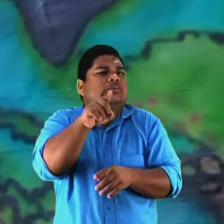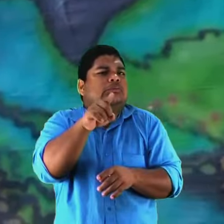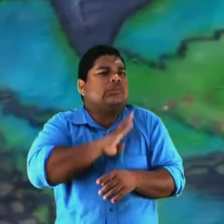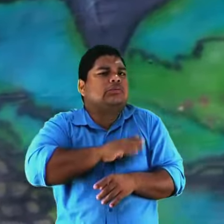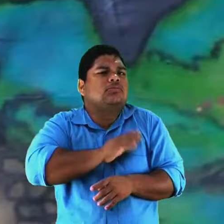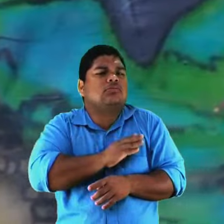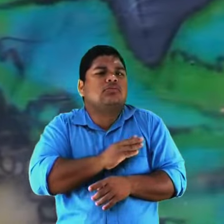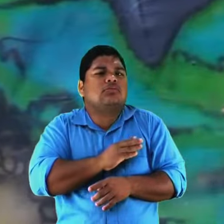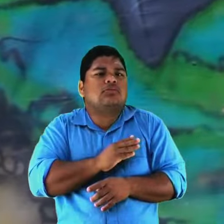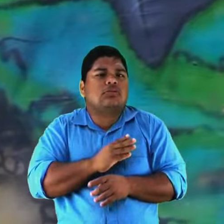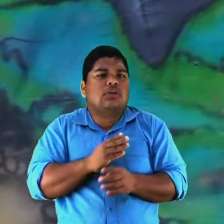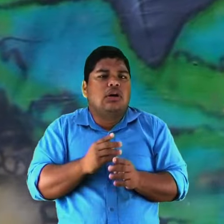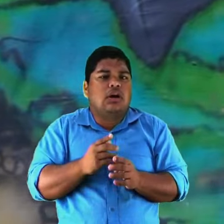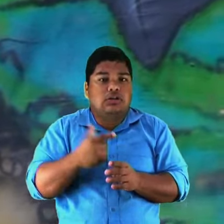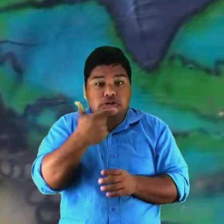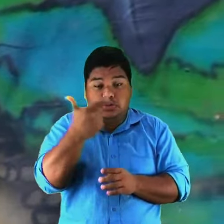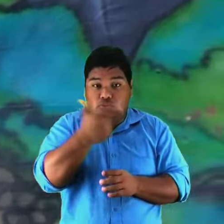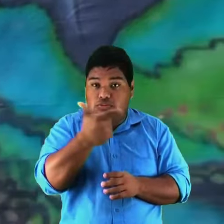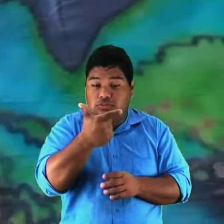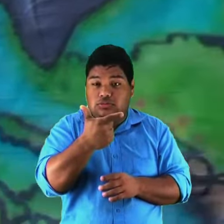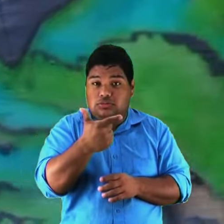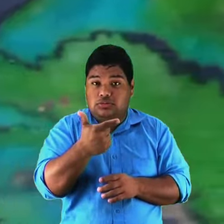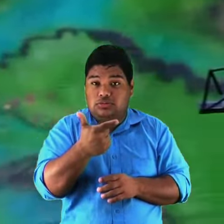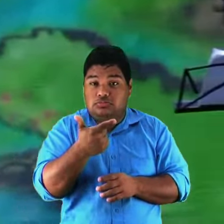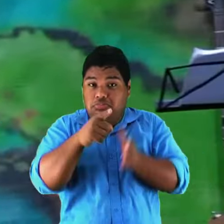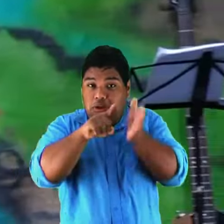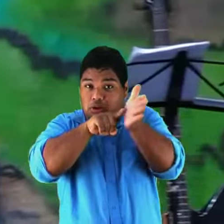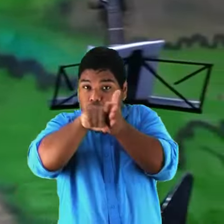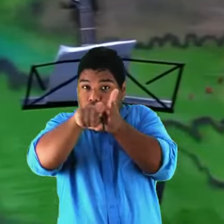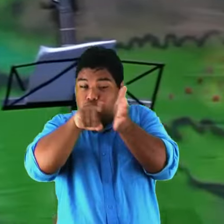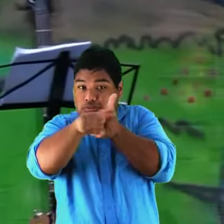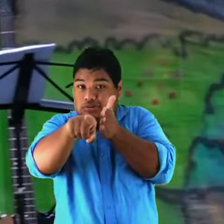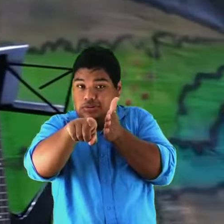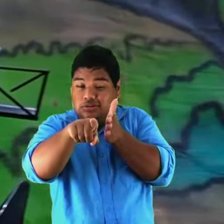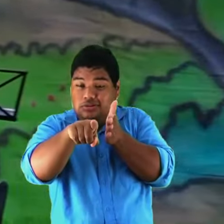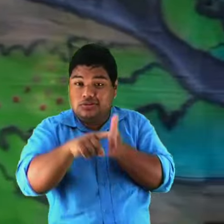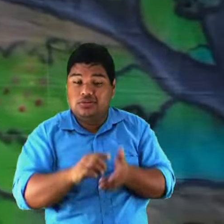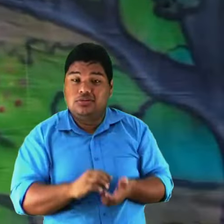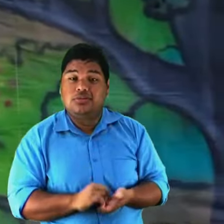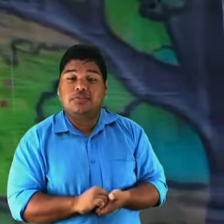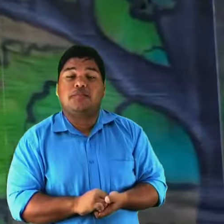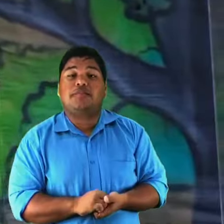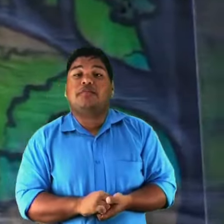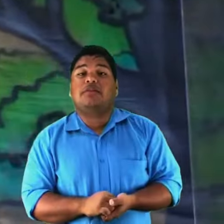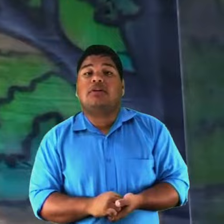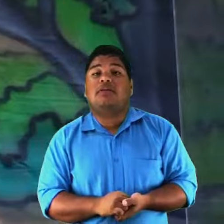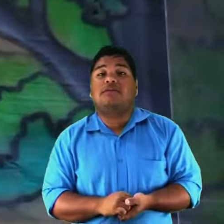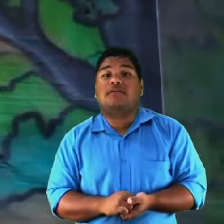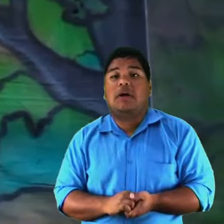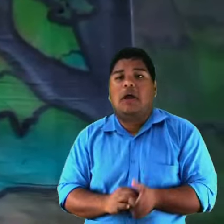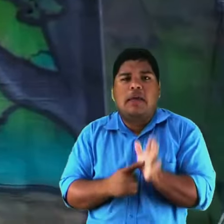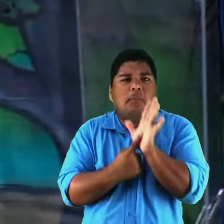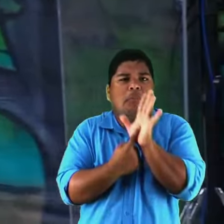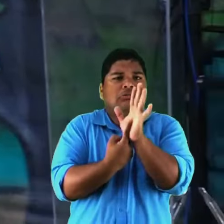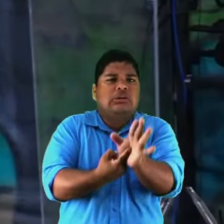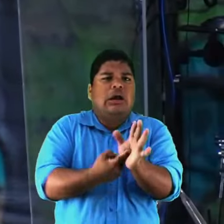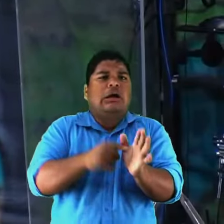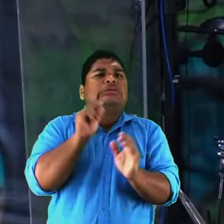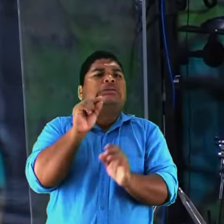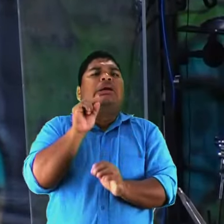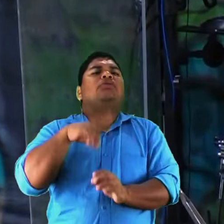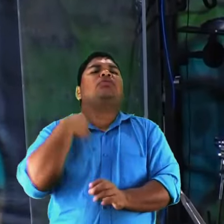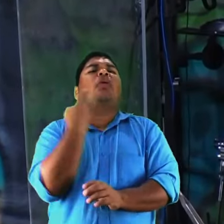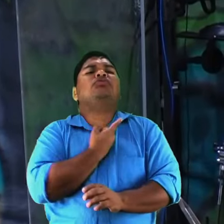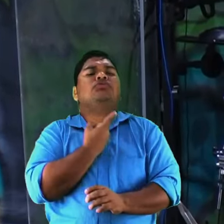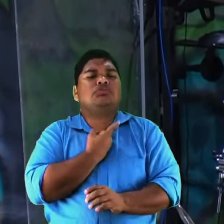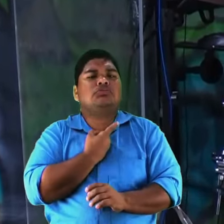segunda afirmação, que vai revelar muito a respeito de nós mesmos. Porque sabe qual é o problema que nós